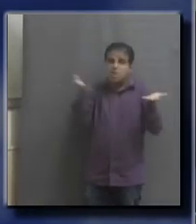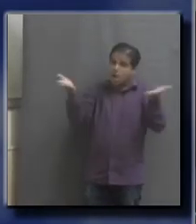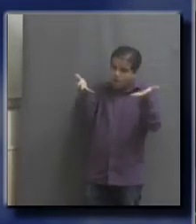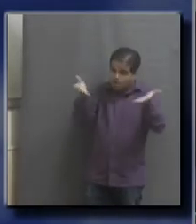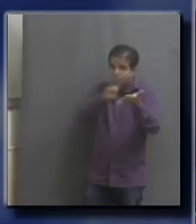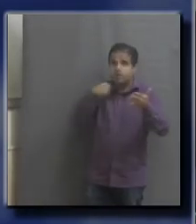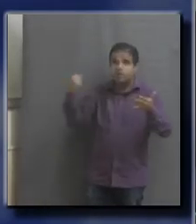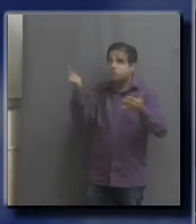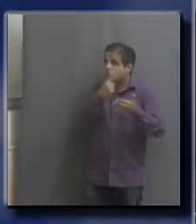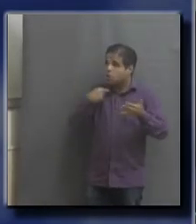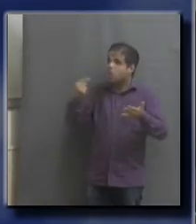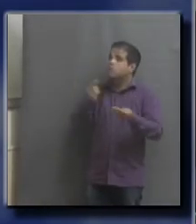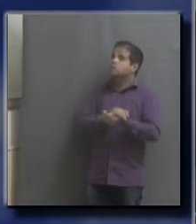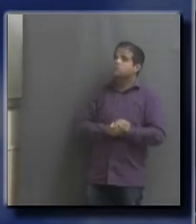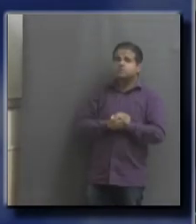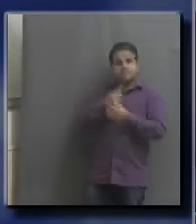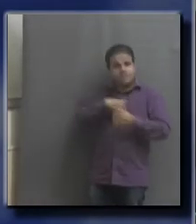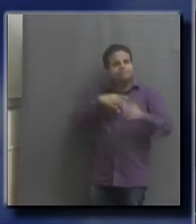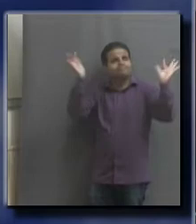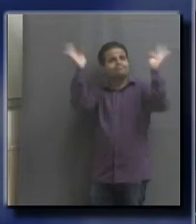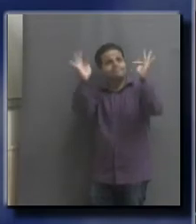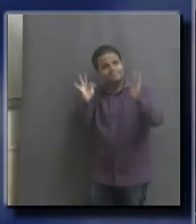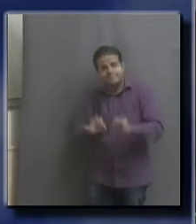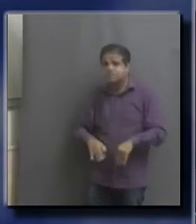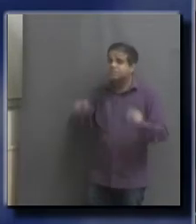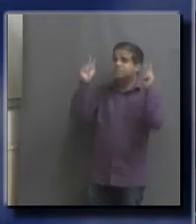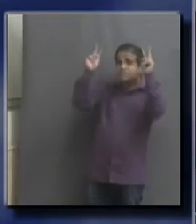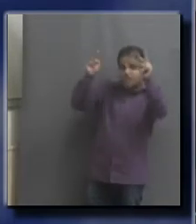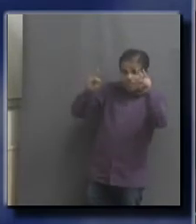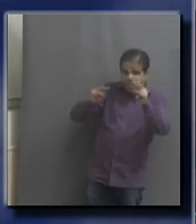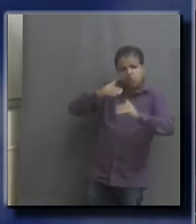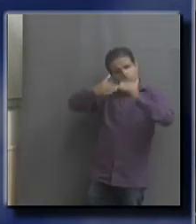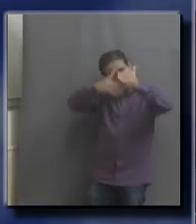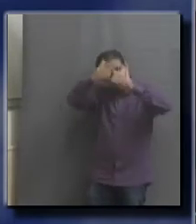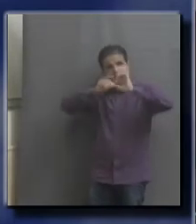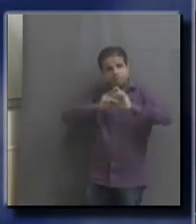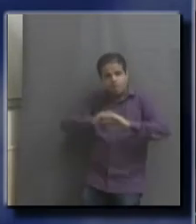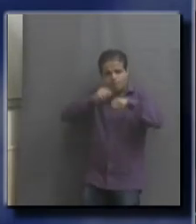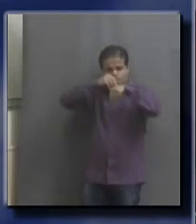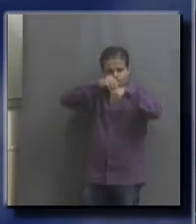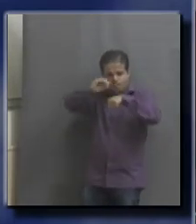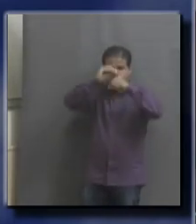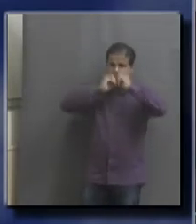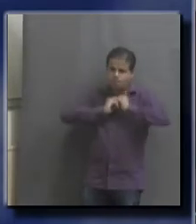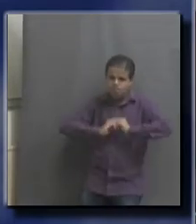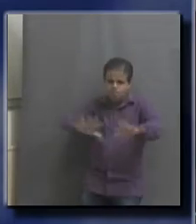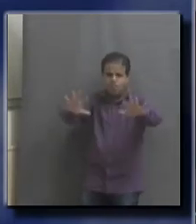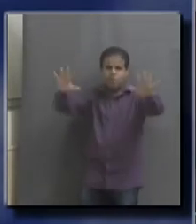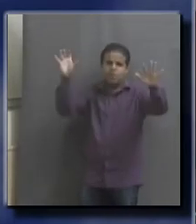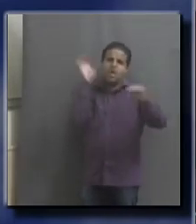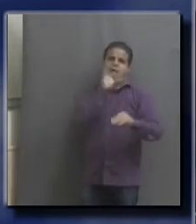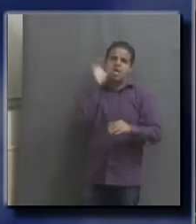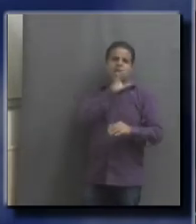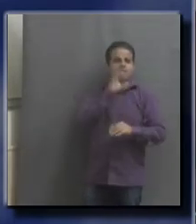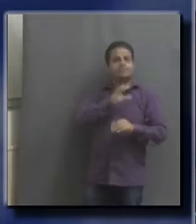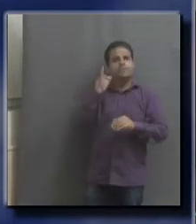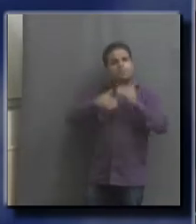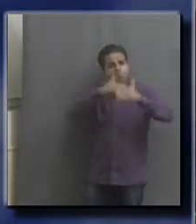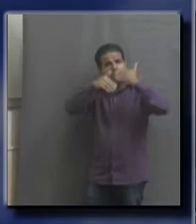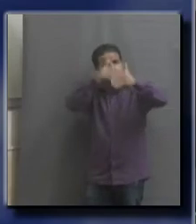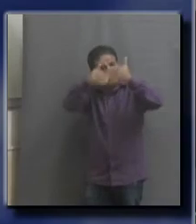está muito feliz de ver que o processo foi disparado rapidamente, um